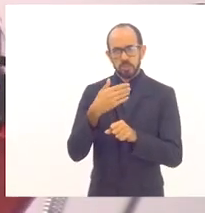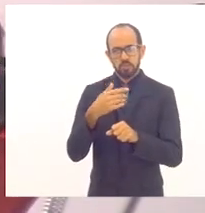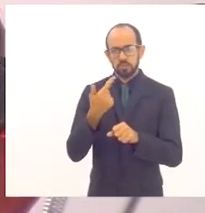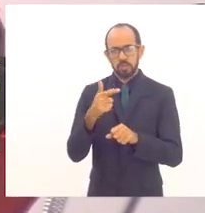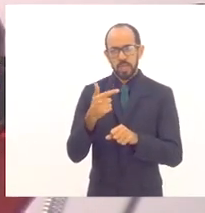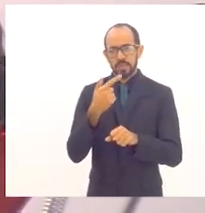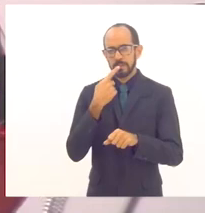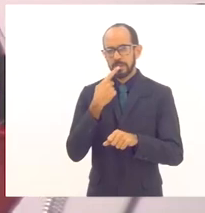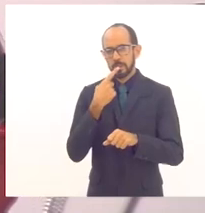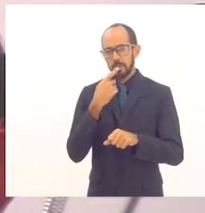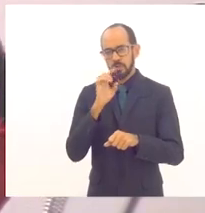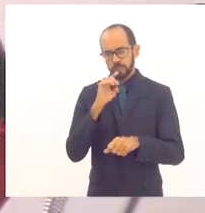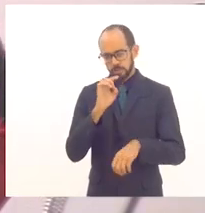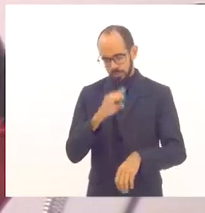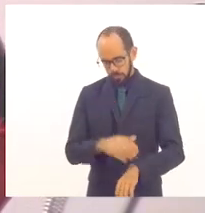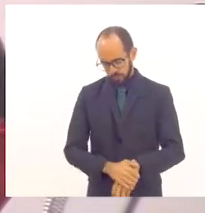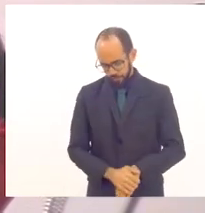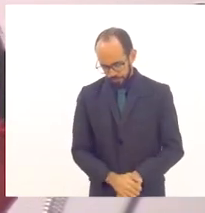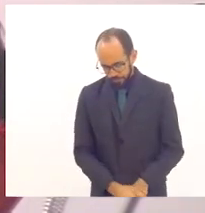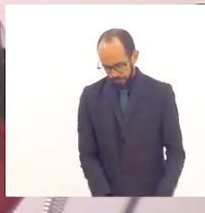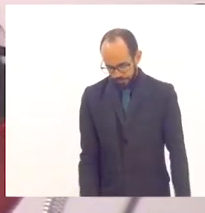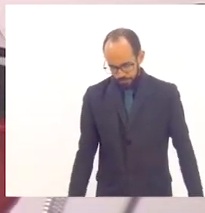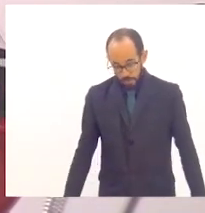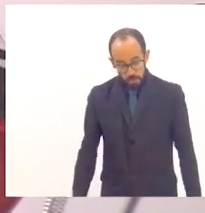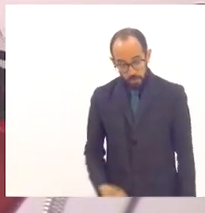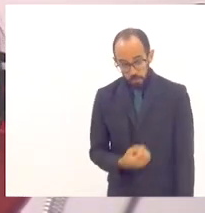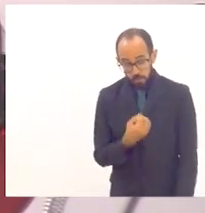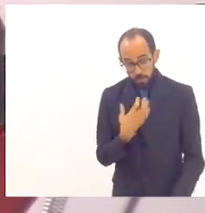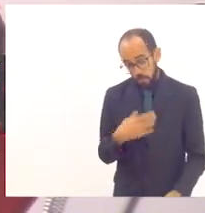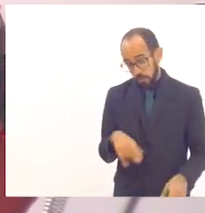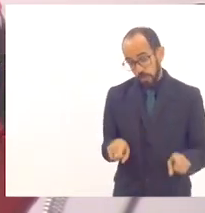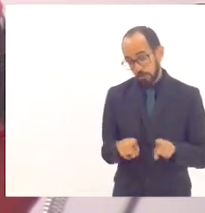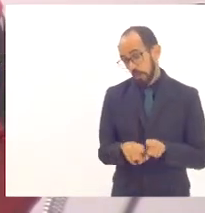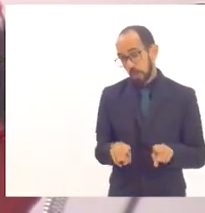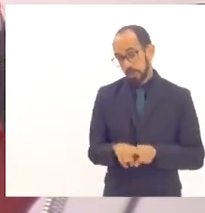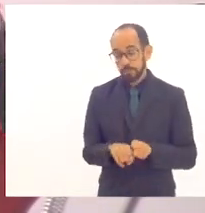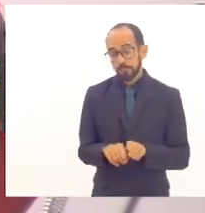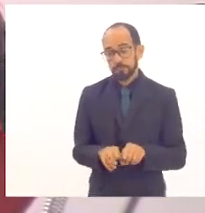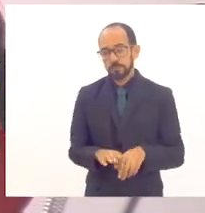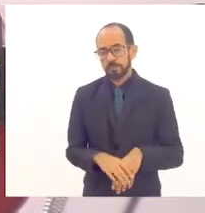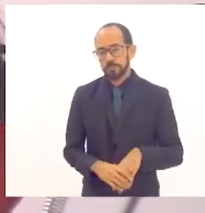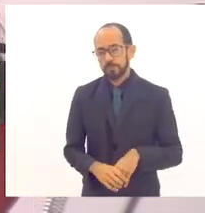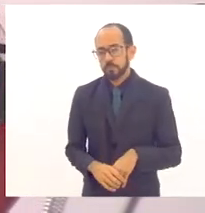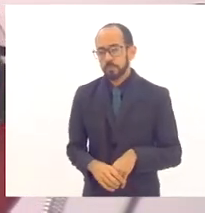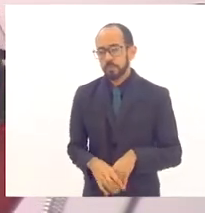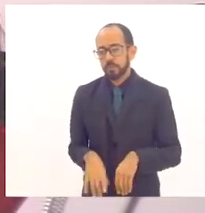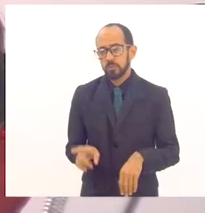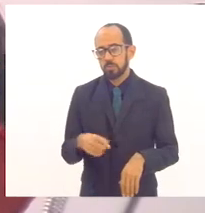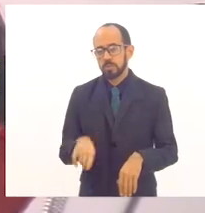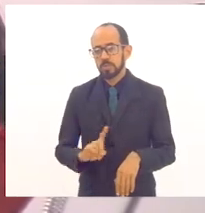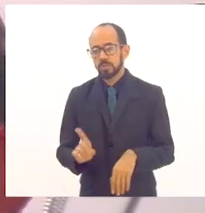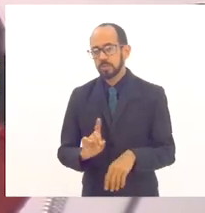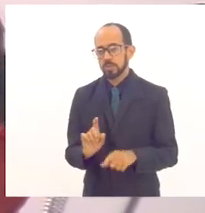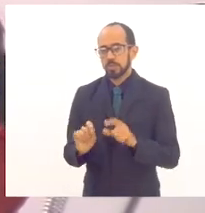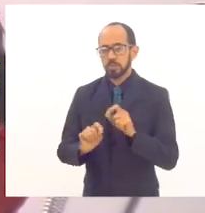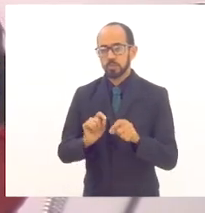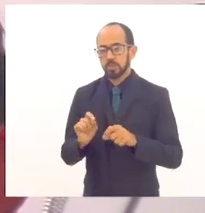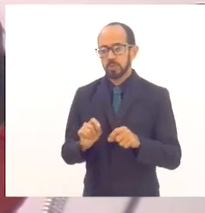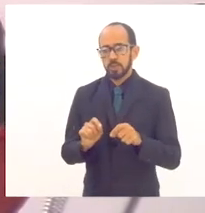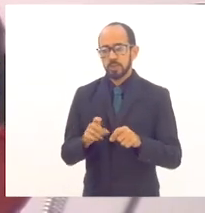né? E isso é saudável também. Não tem que ter data